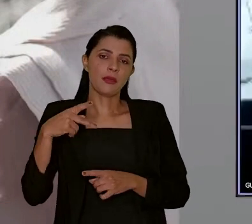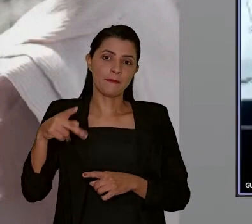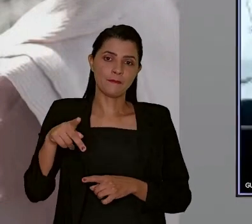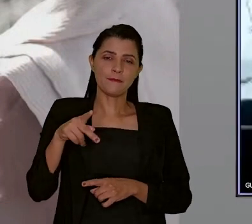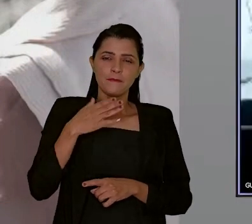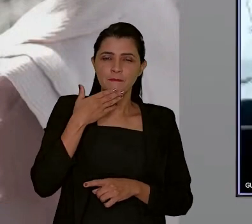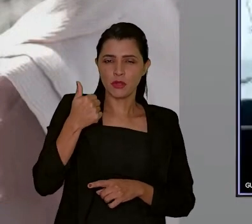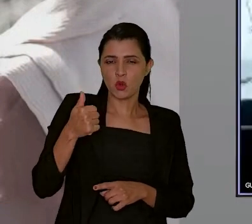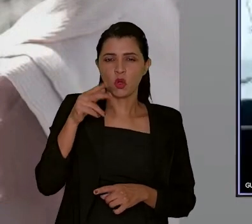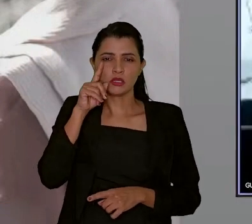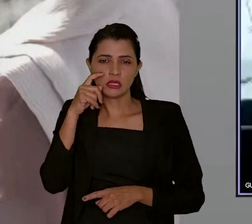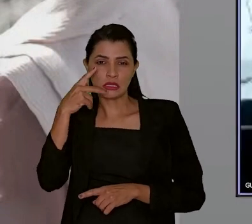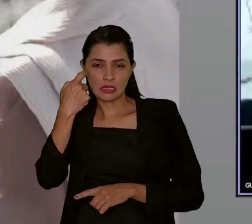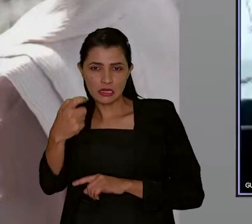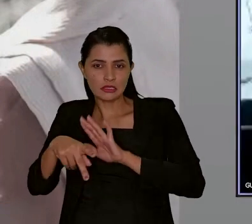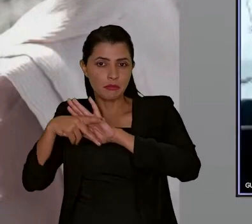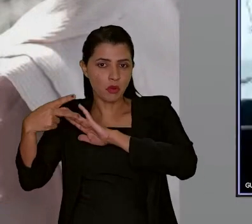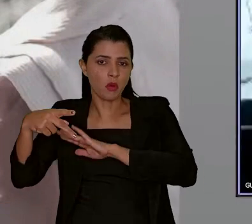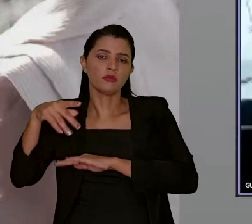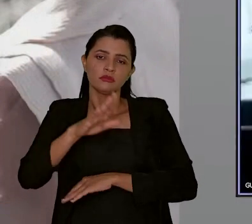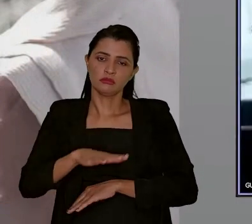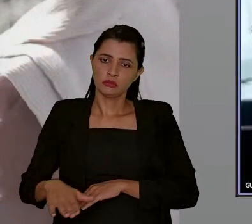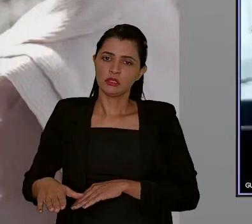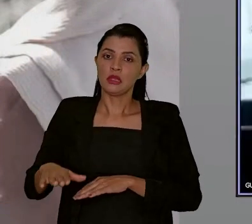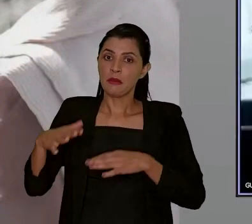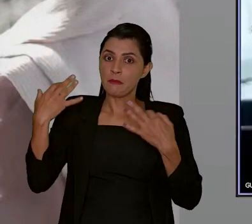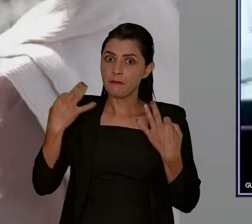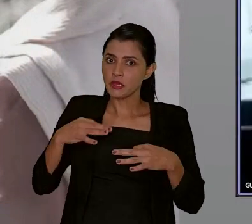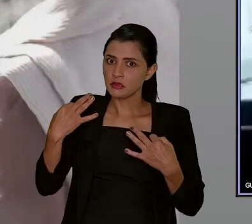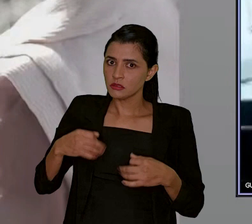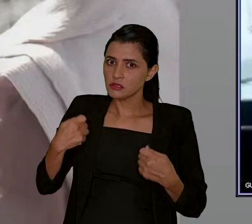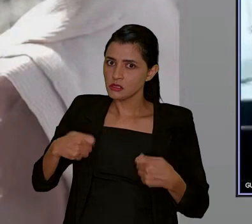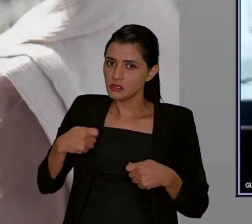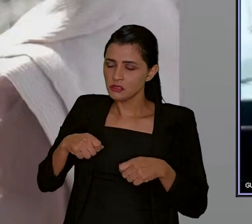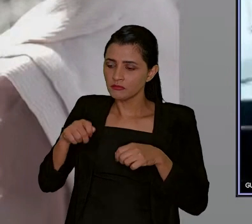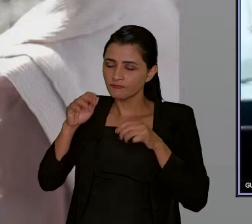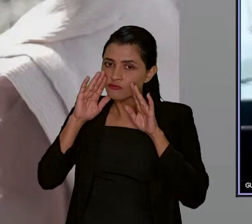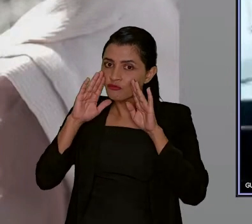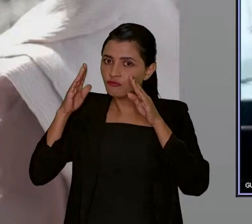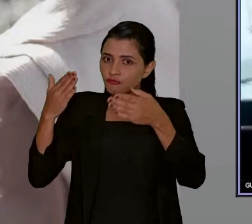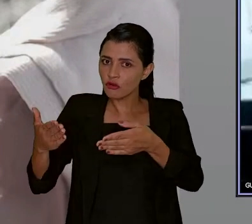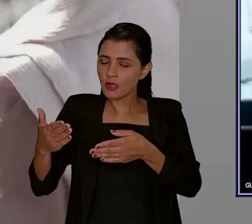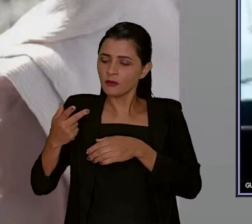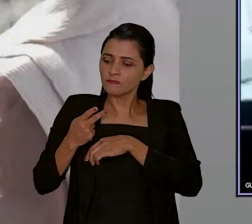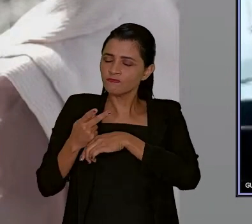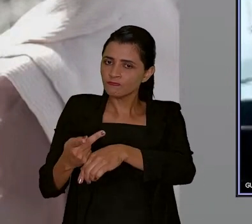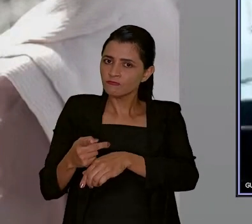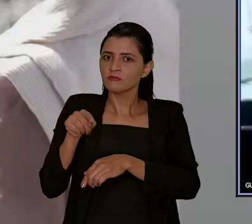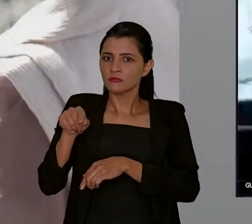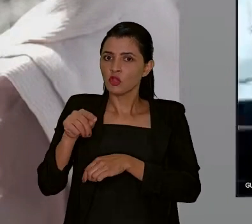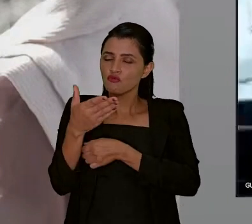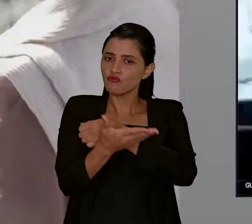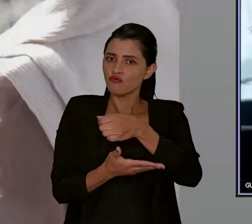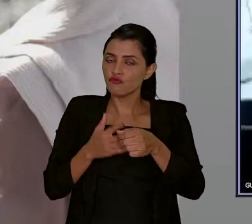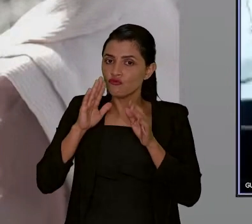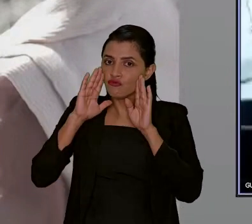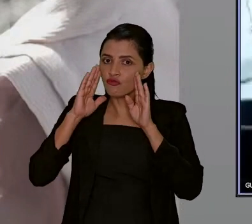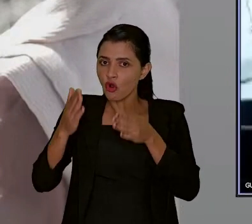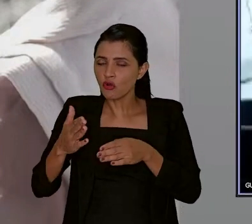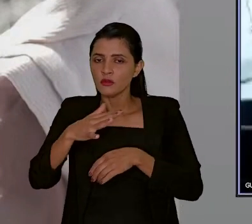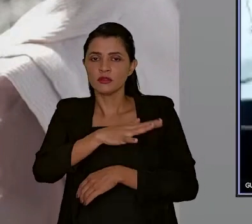sendo algo que precisa ser sempre o norte a ser buscado no âmbito da não